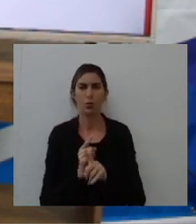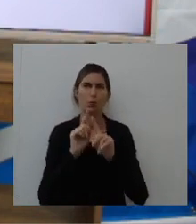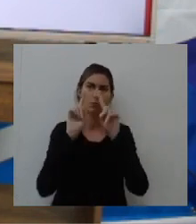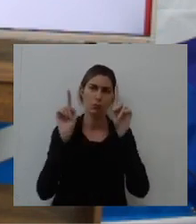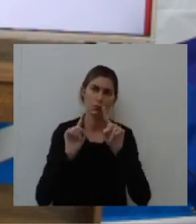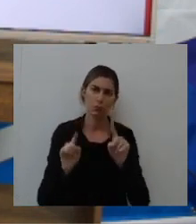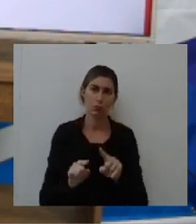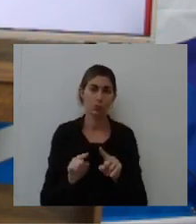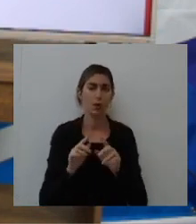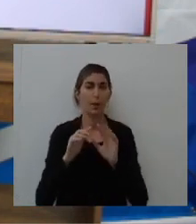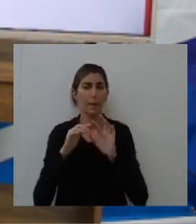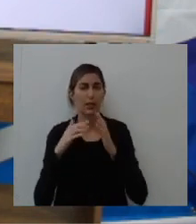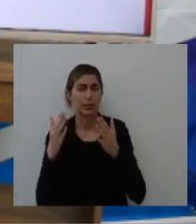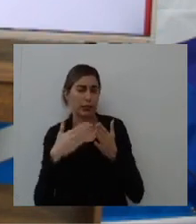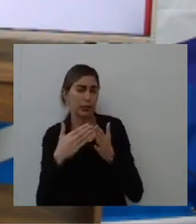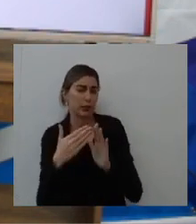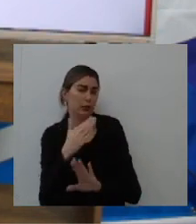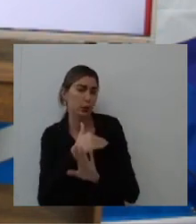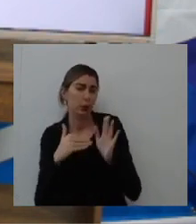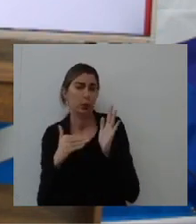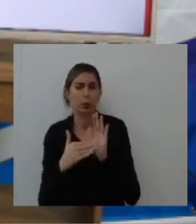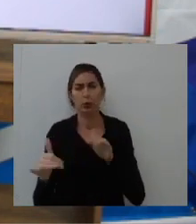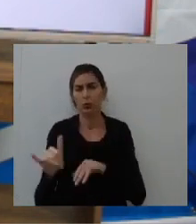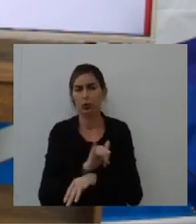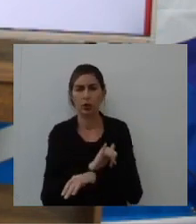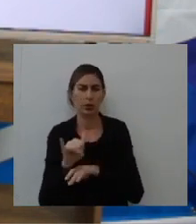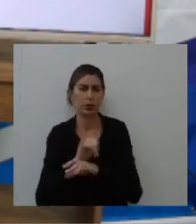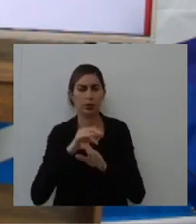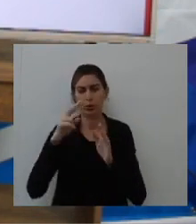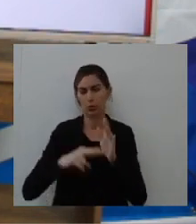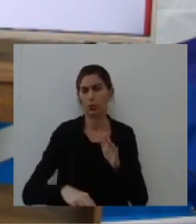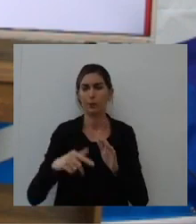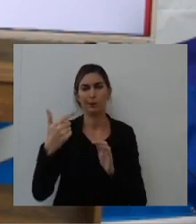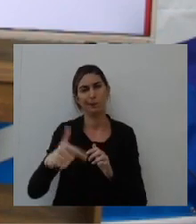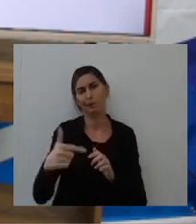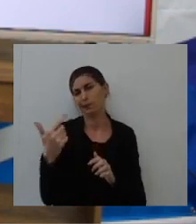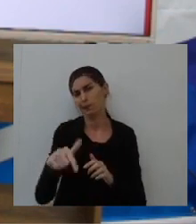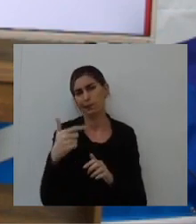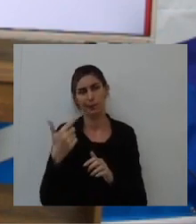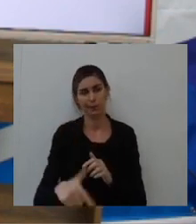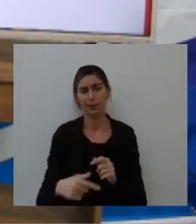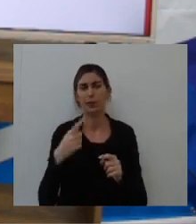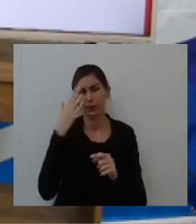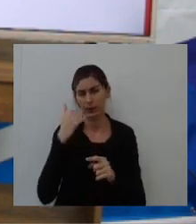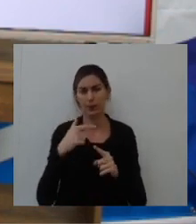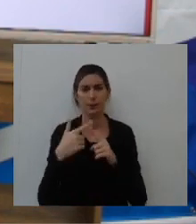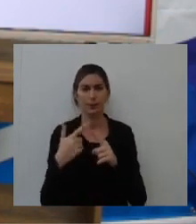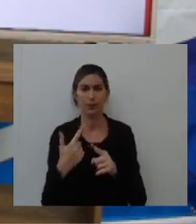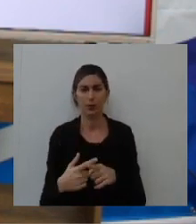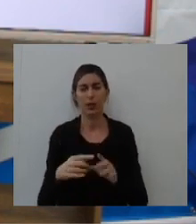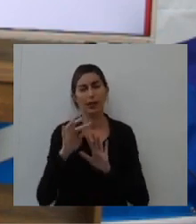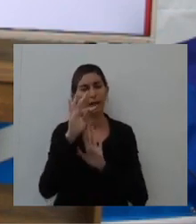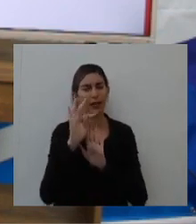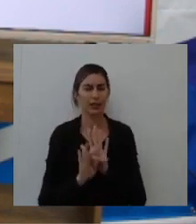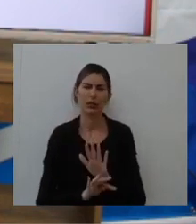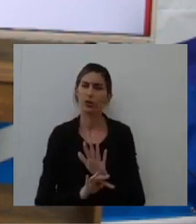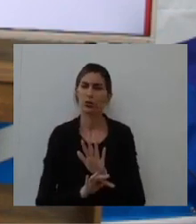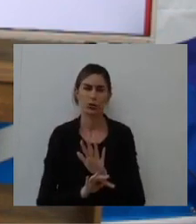entrelinhas, mas um livro com todas as estratégias de leitura, não tem não. Sabe por quê? Porque